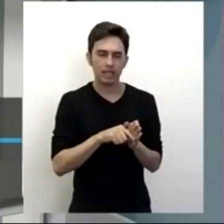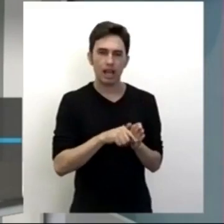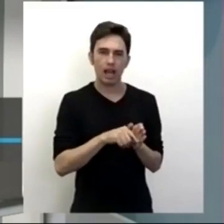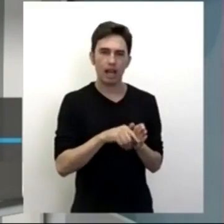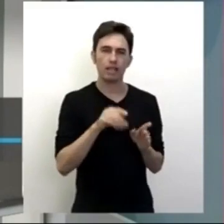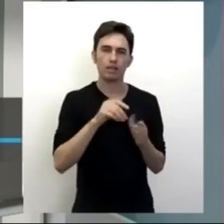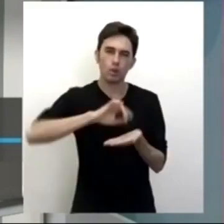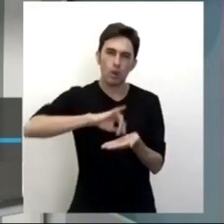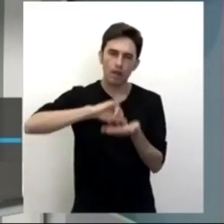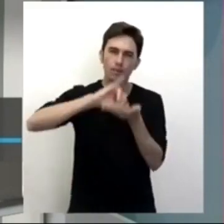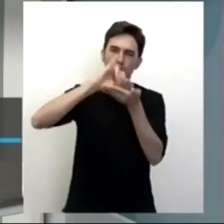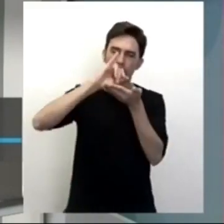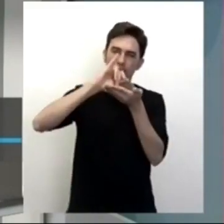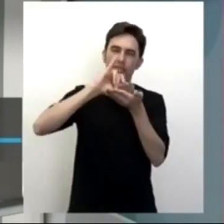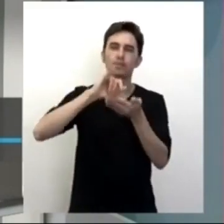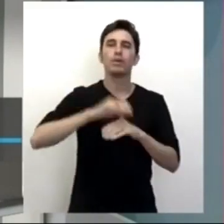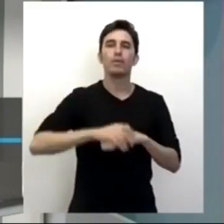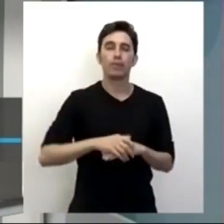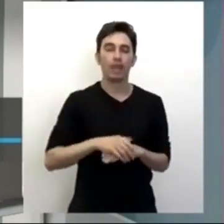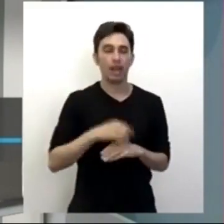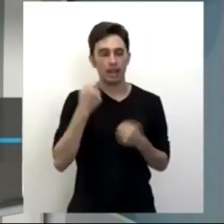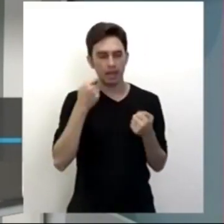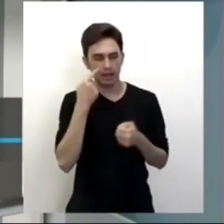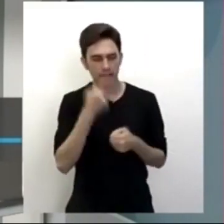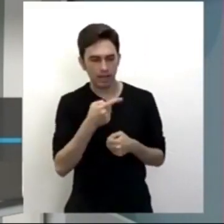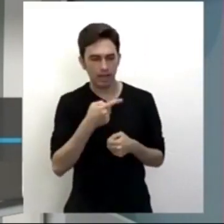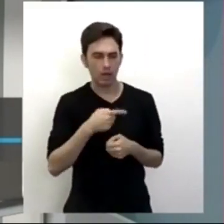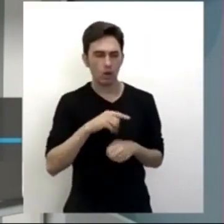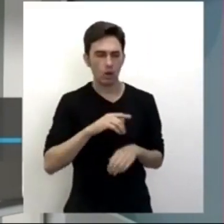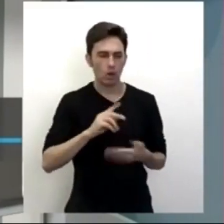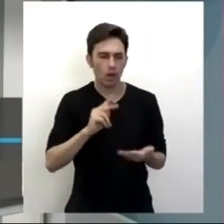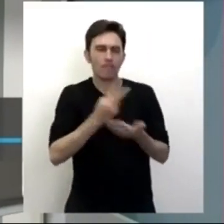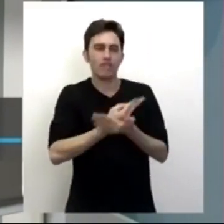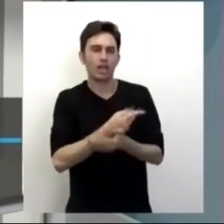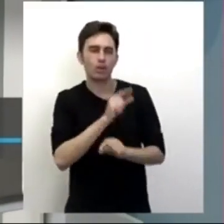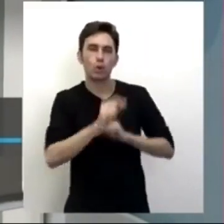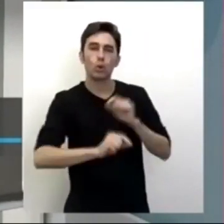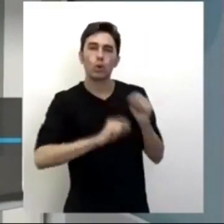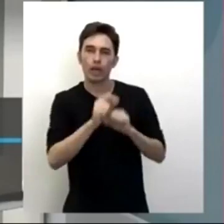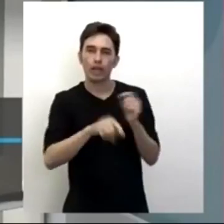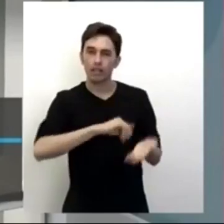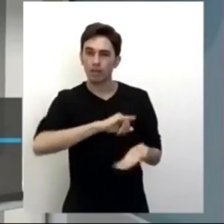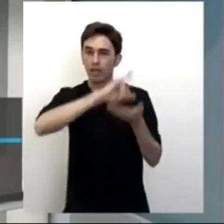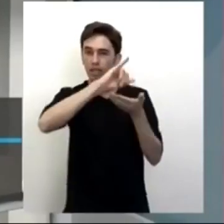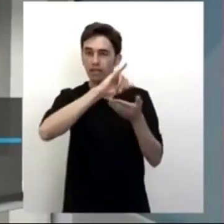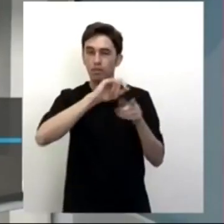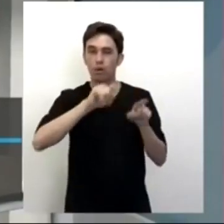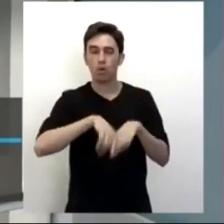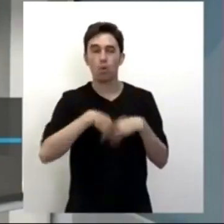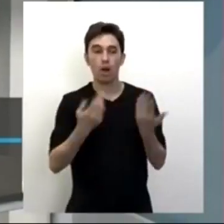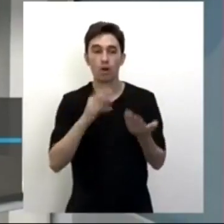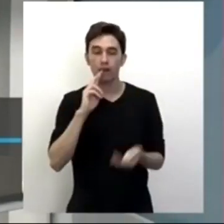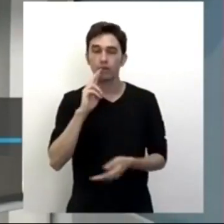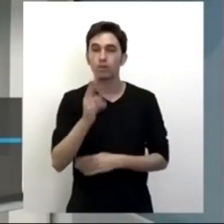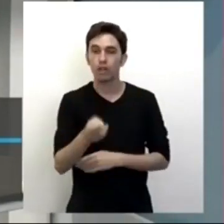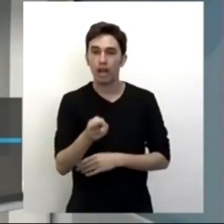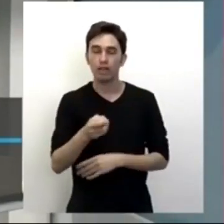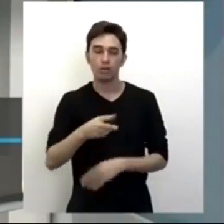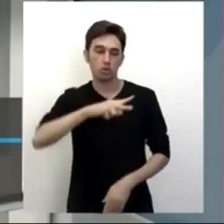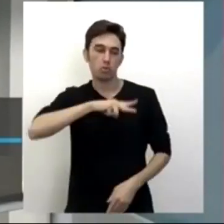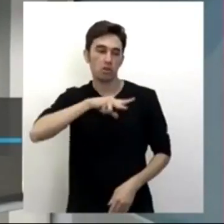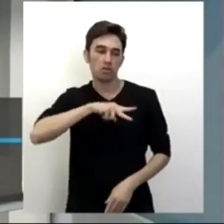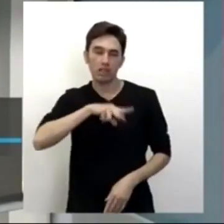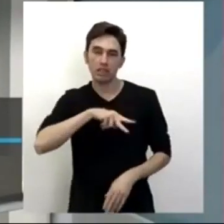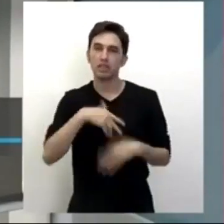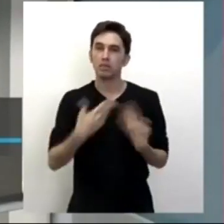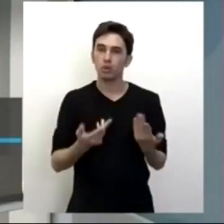capitalismo. Então, nós precisamos analisar os efeitos do capitalismo, né, quais são os resultados da propriedade privada, do